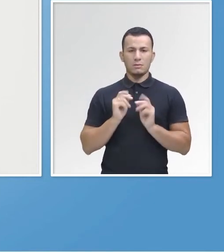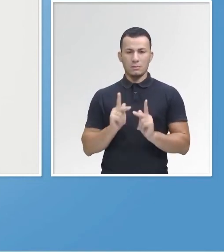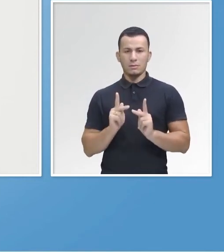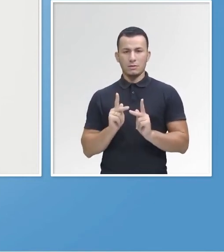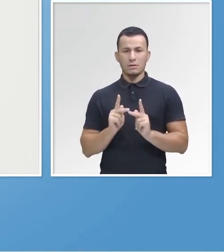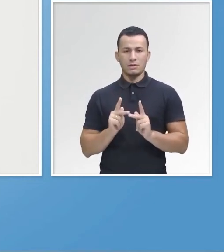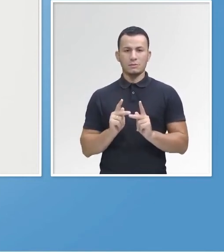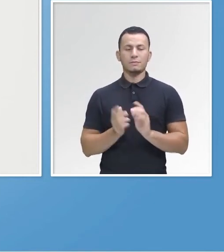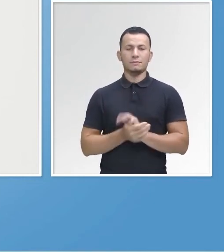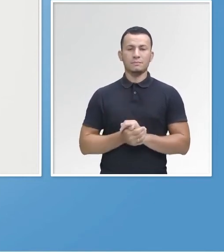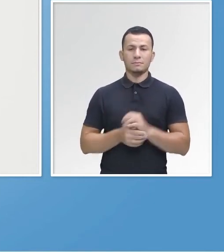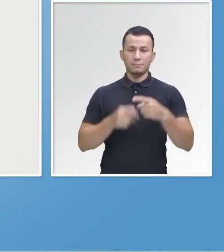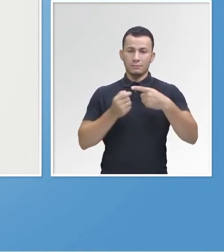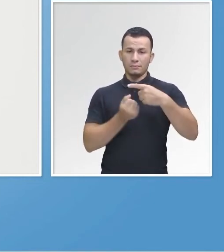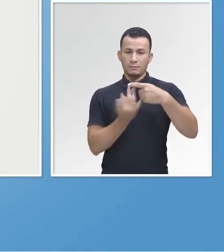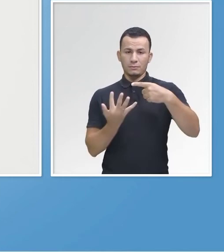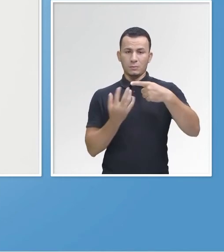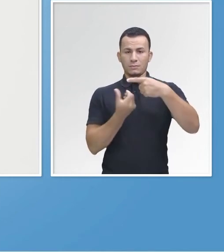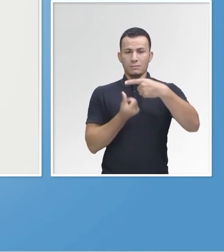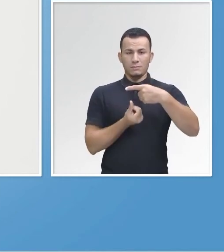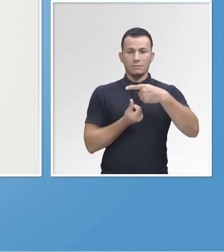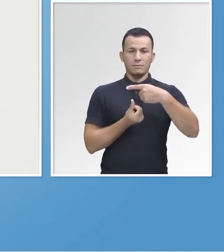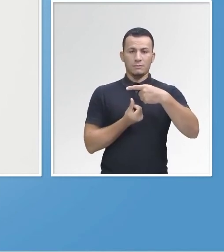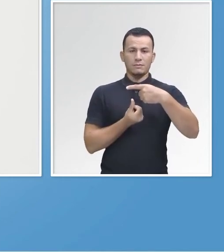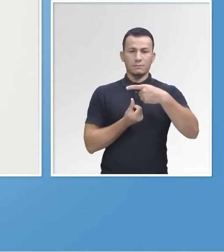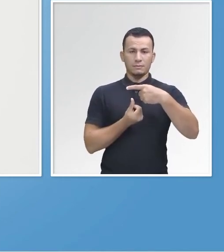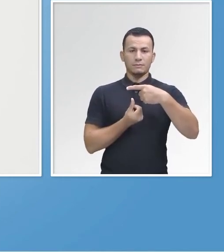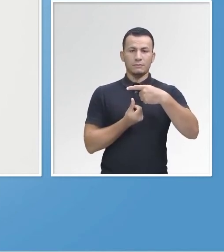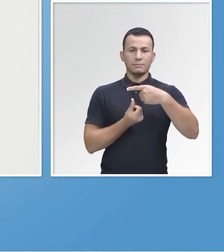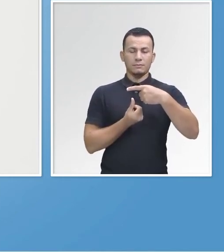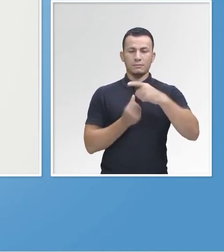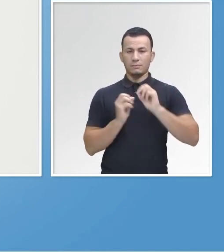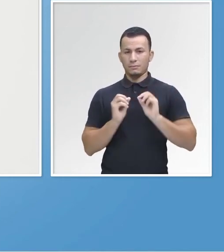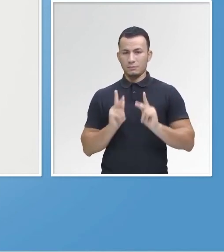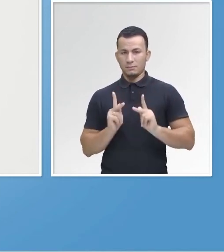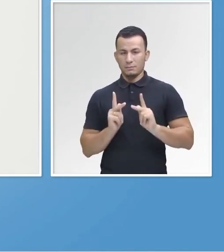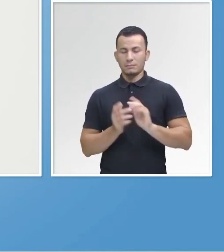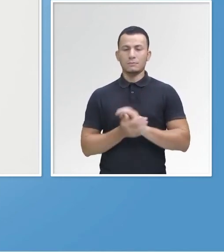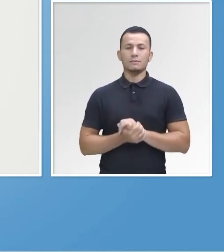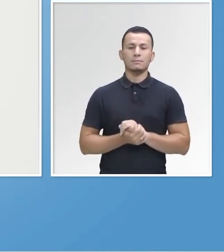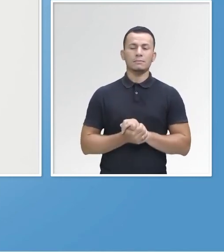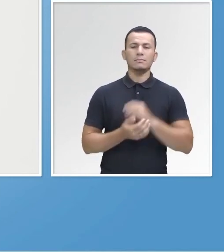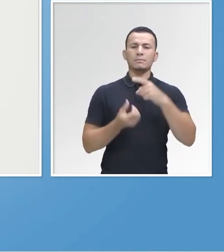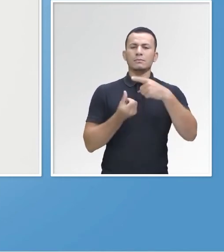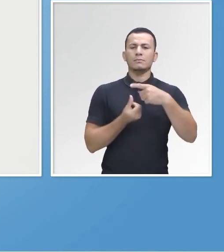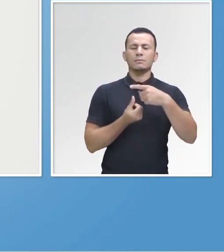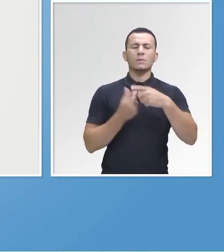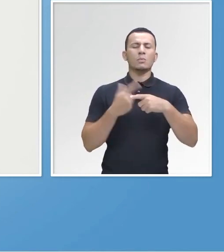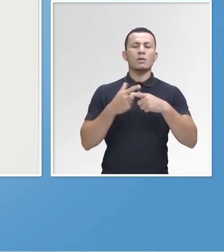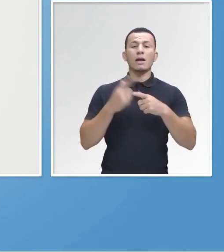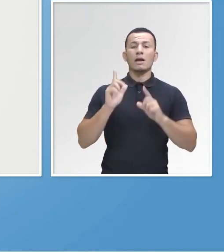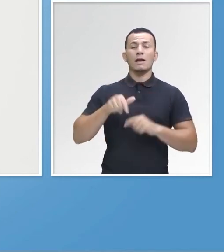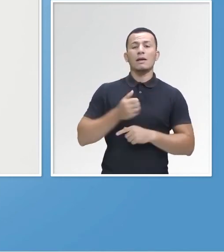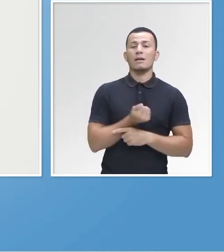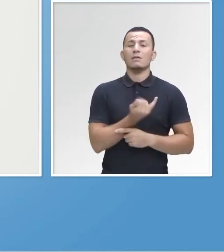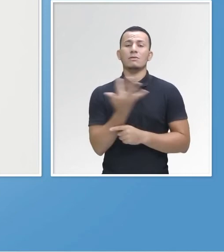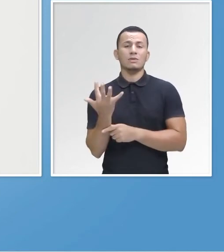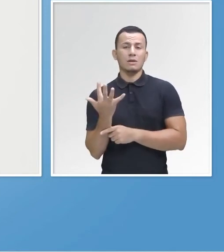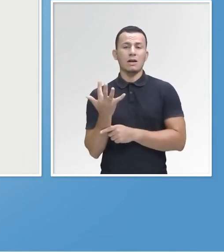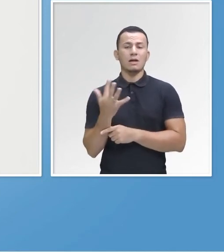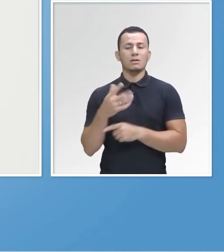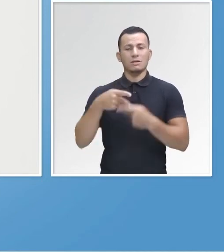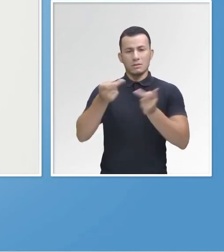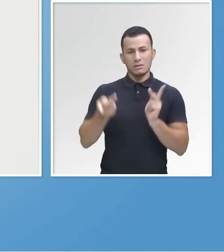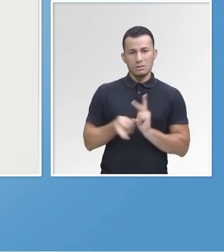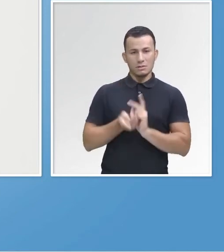esse é o nosso denominador 6 Tá certo porque porque foi a quantidade de Pedaço em que a